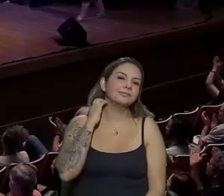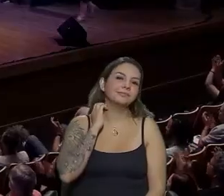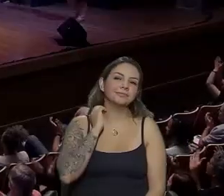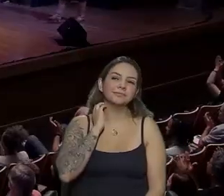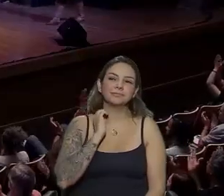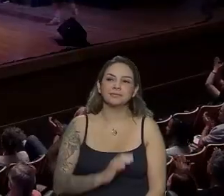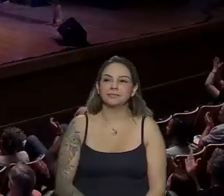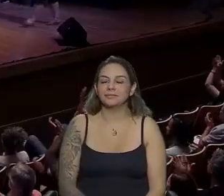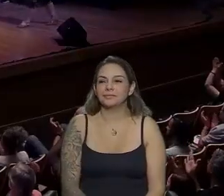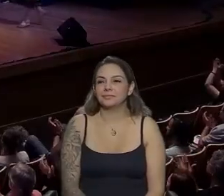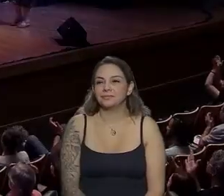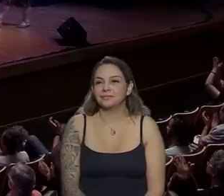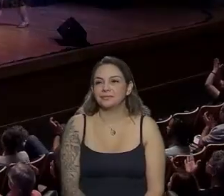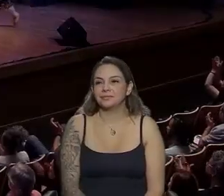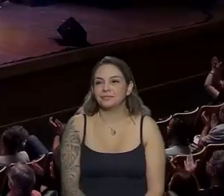Fica.